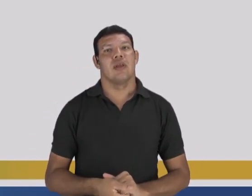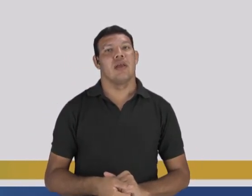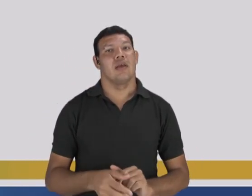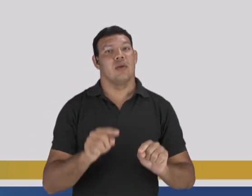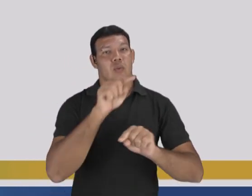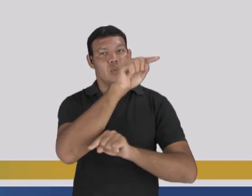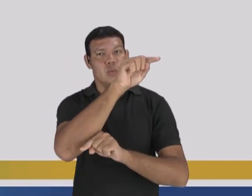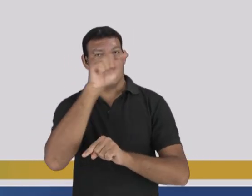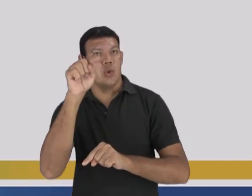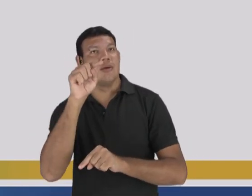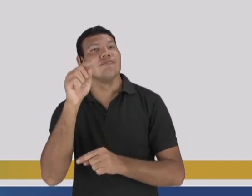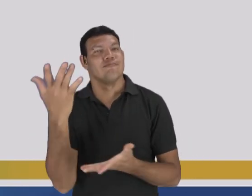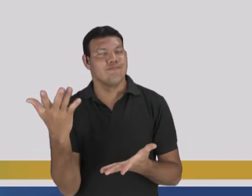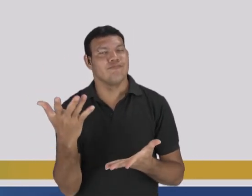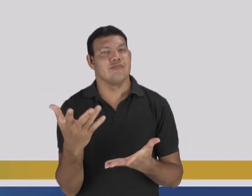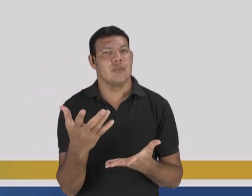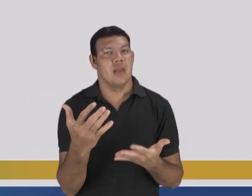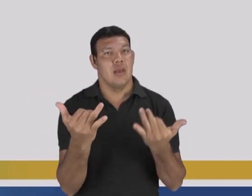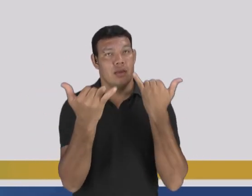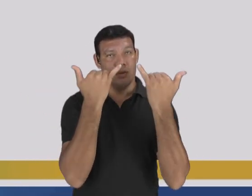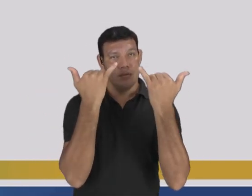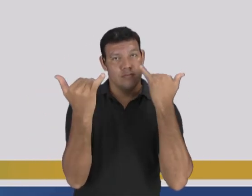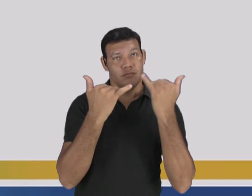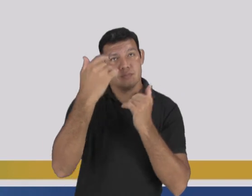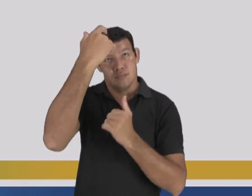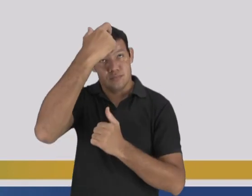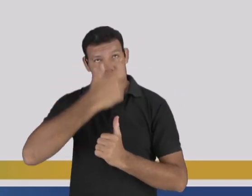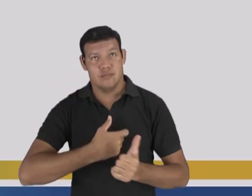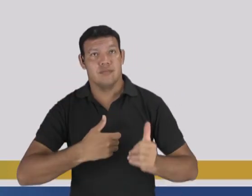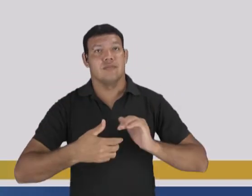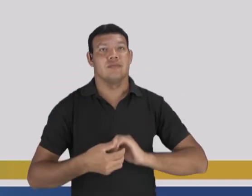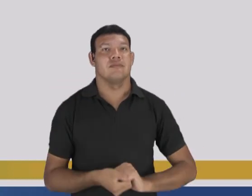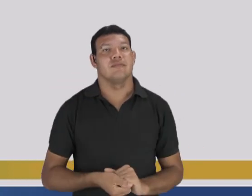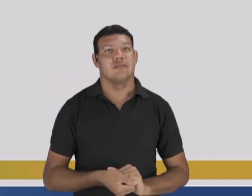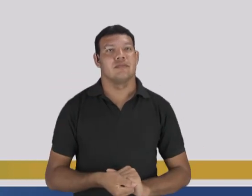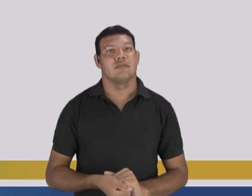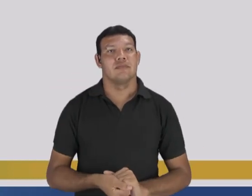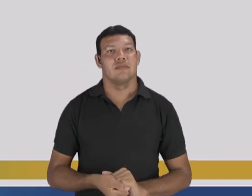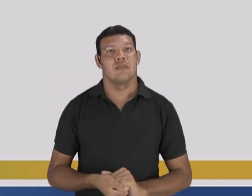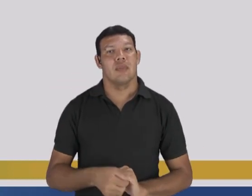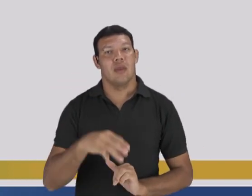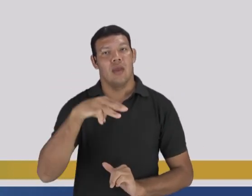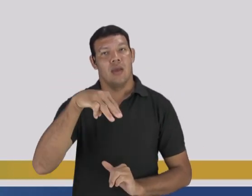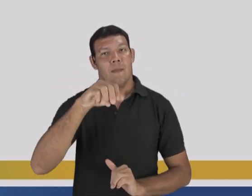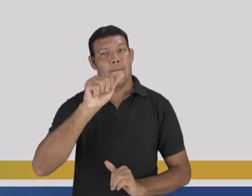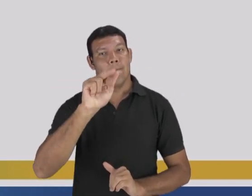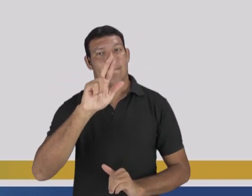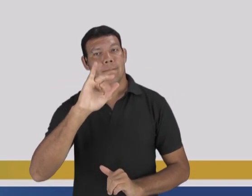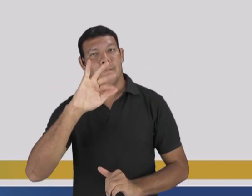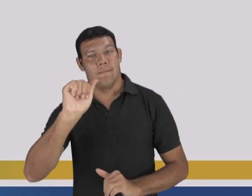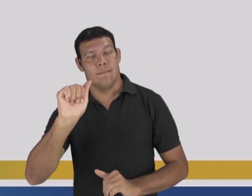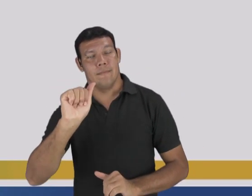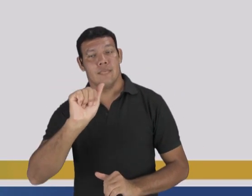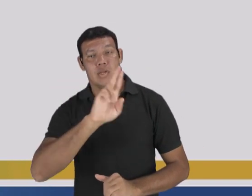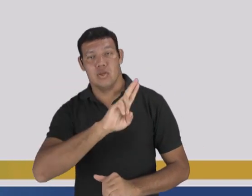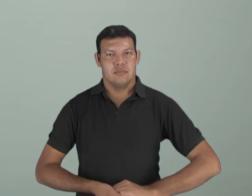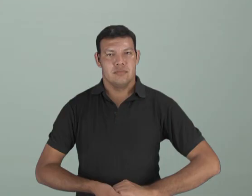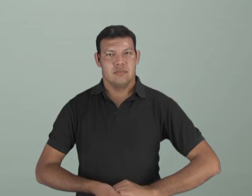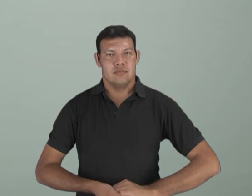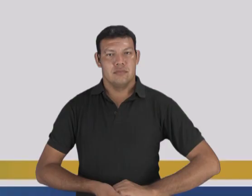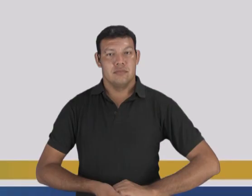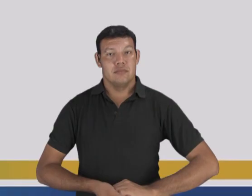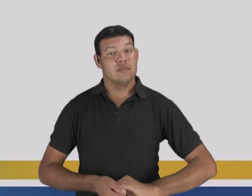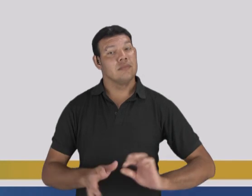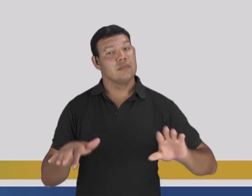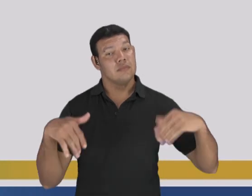idade. O vivo, né, que é de morar, o nome da rua e o bairro. Tá?